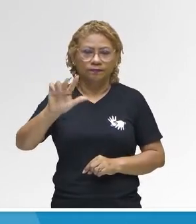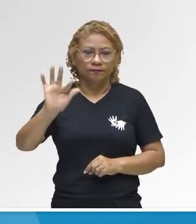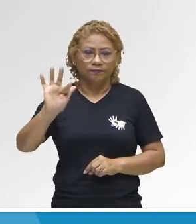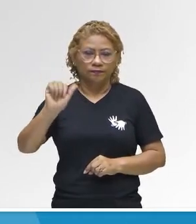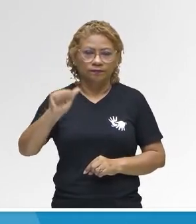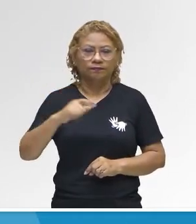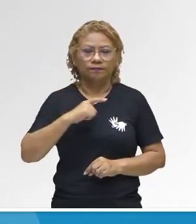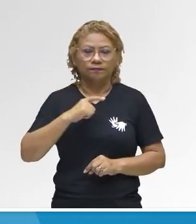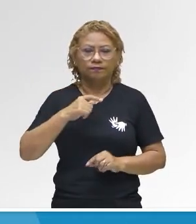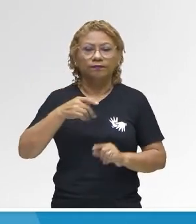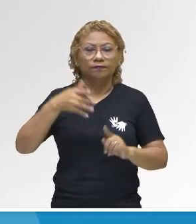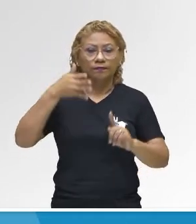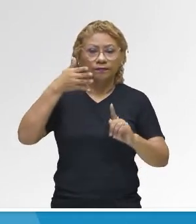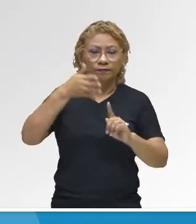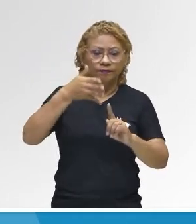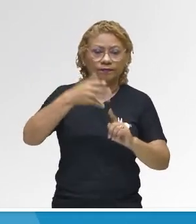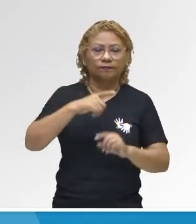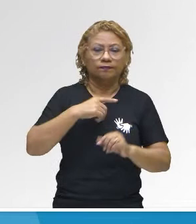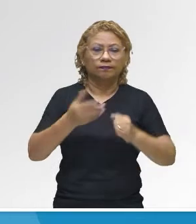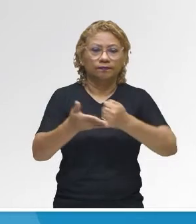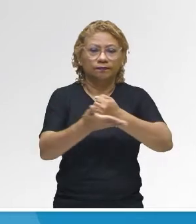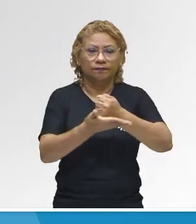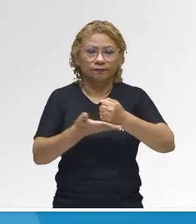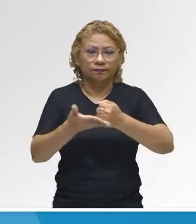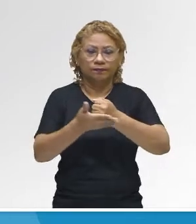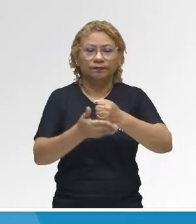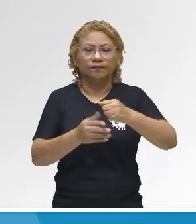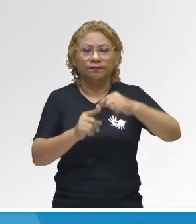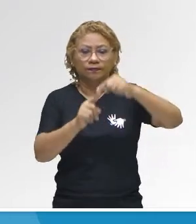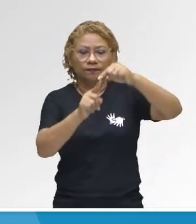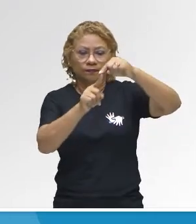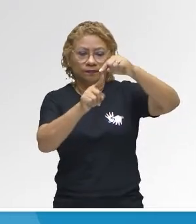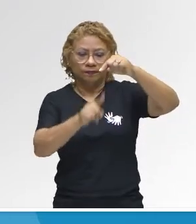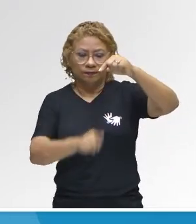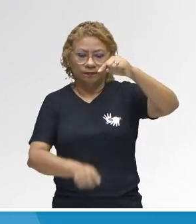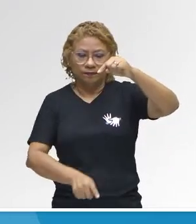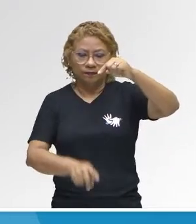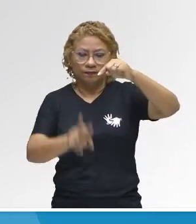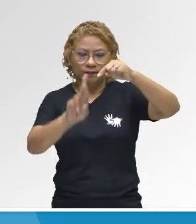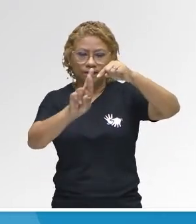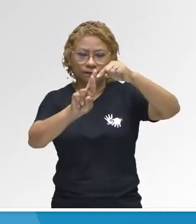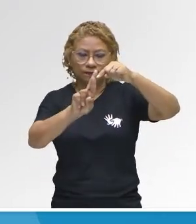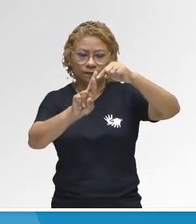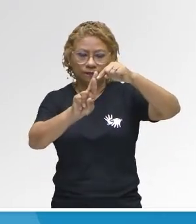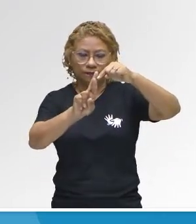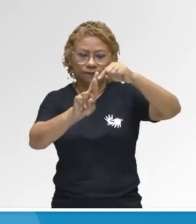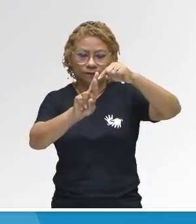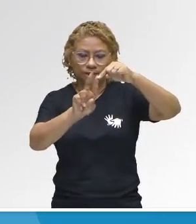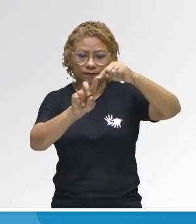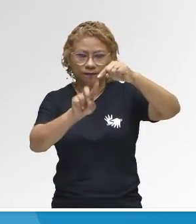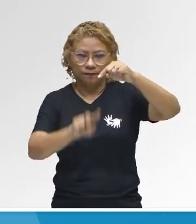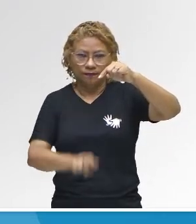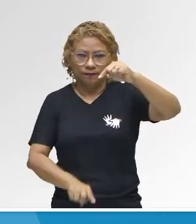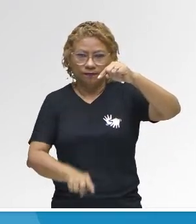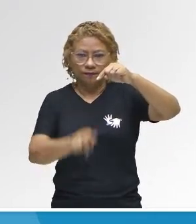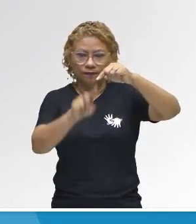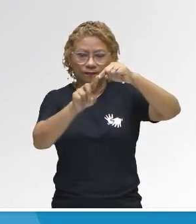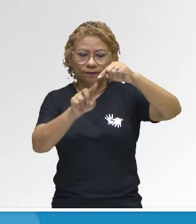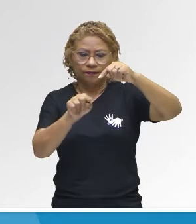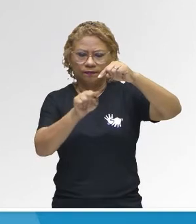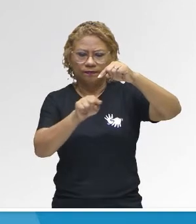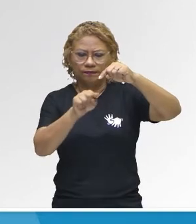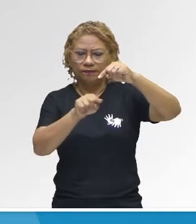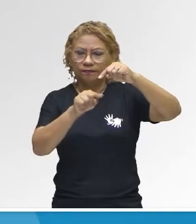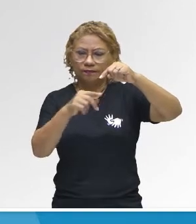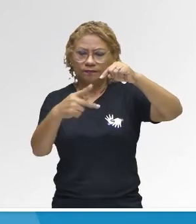referência, ele vai ser a base dessa minha reta R. Então eu tenho uma reta R, aqui eu tenho um ponto qualquer, que eu vou